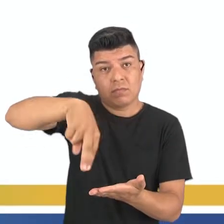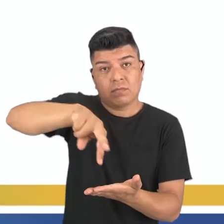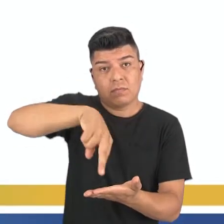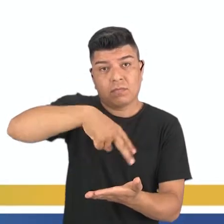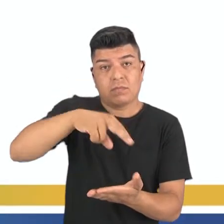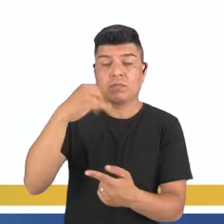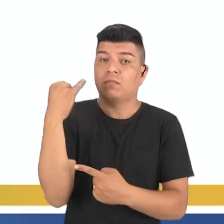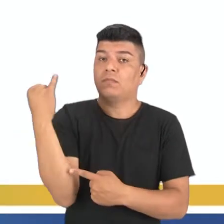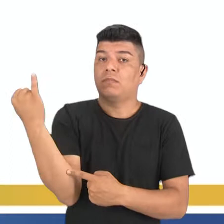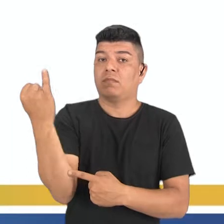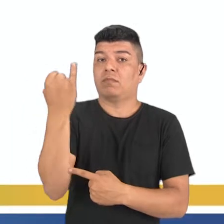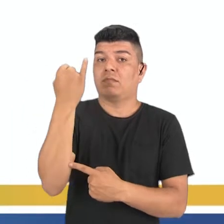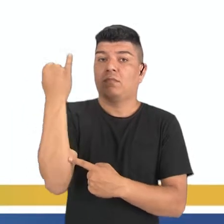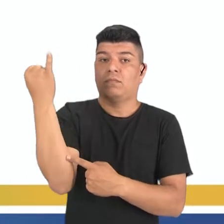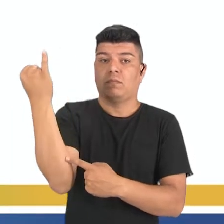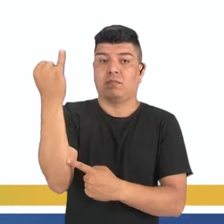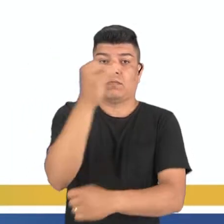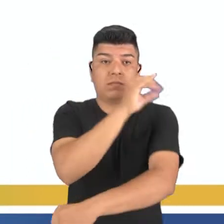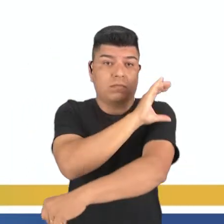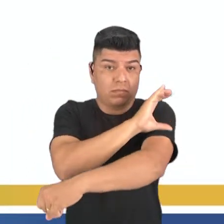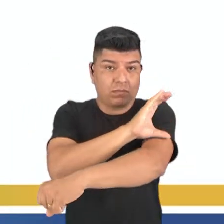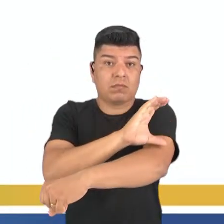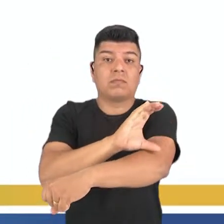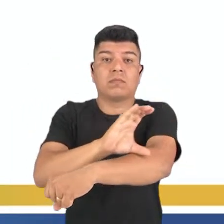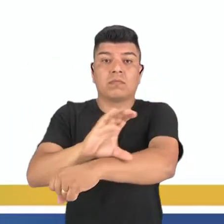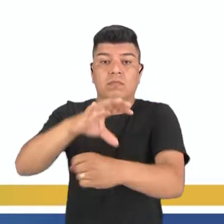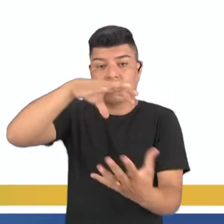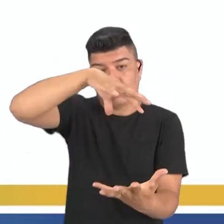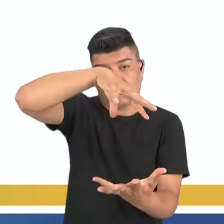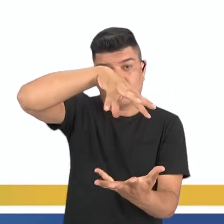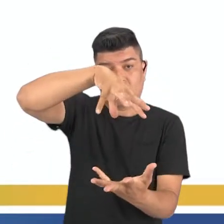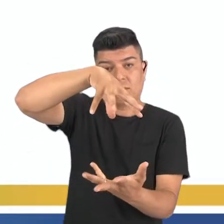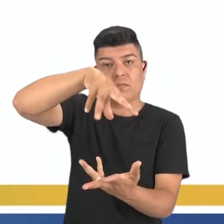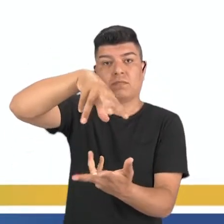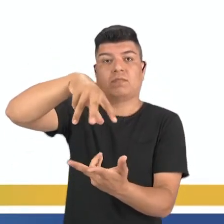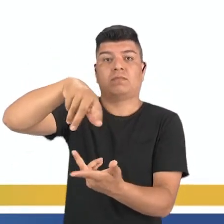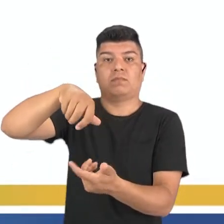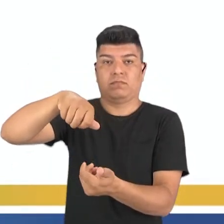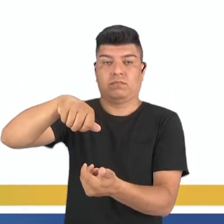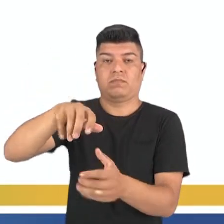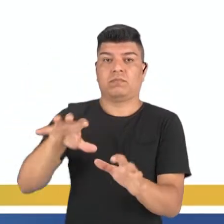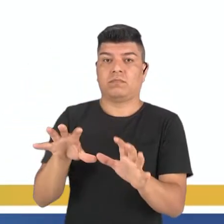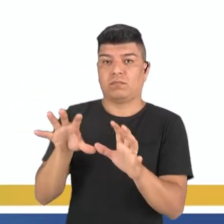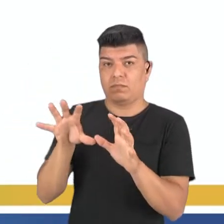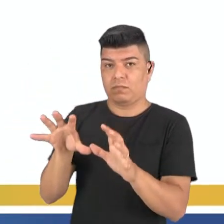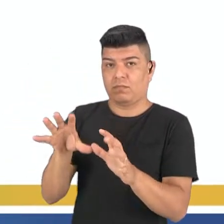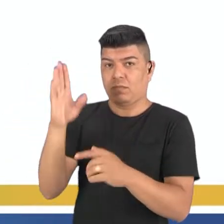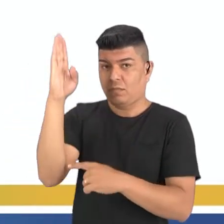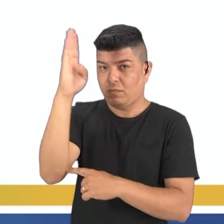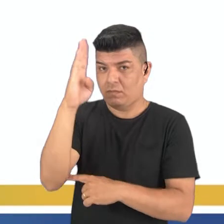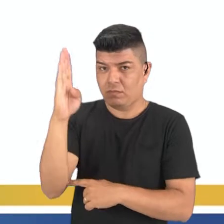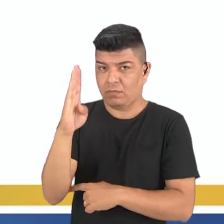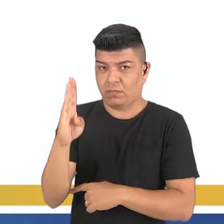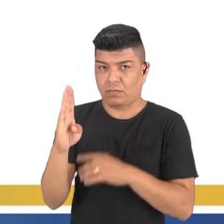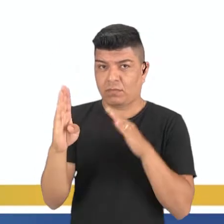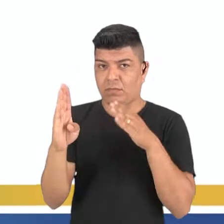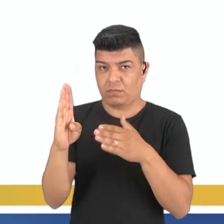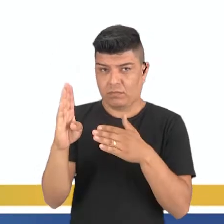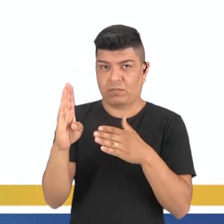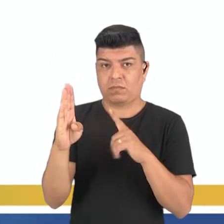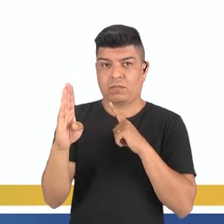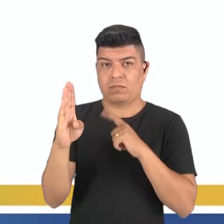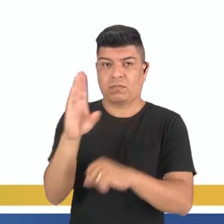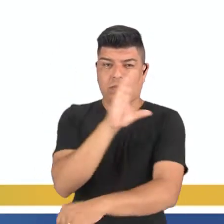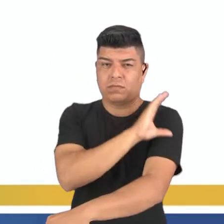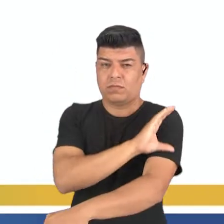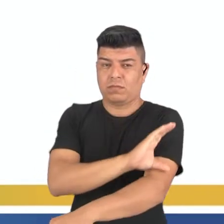um importante componente cultural da humanidade. Bem, no caso aqui, o Brasil, que possui uma